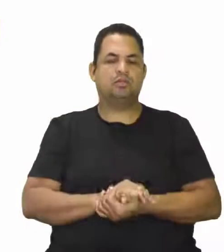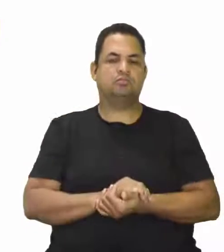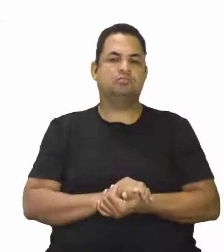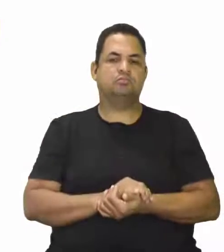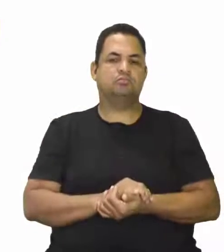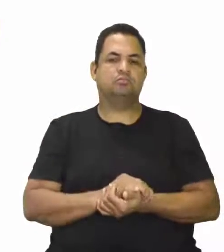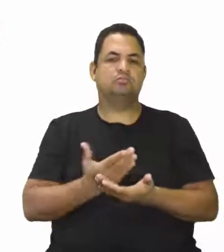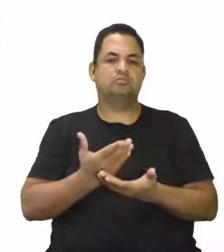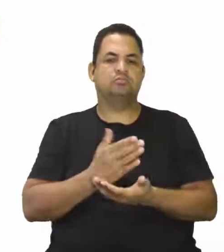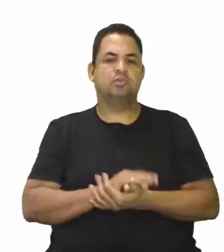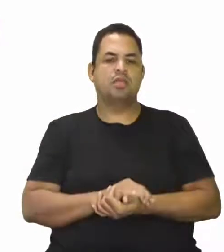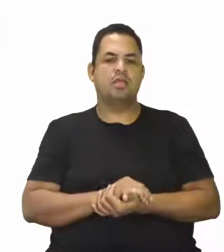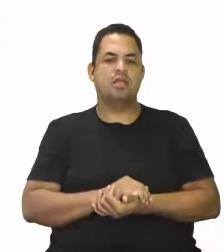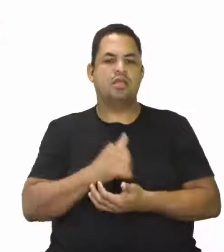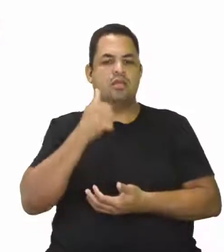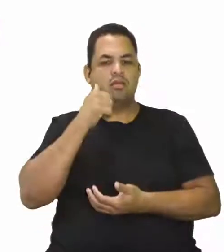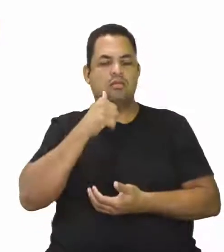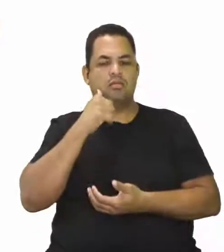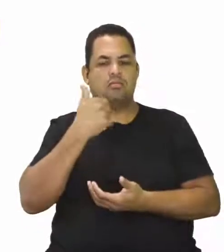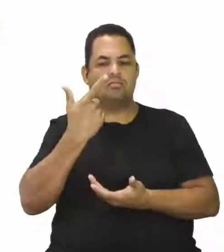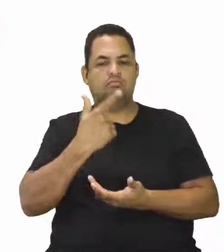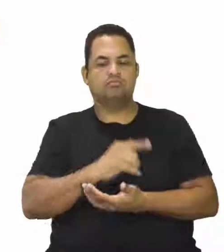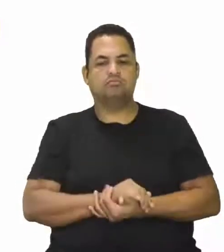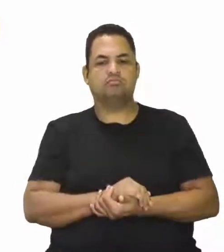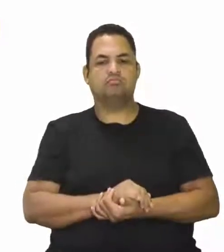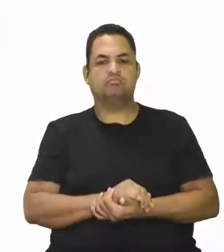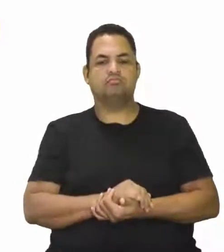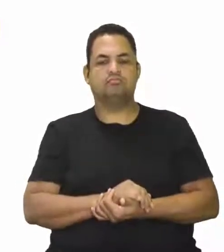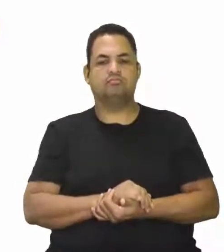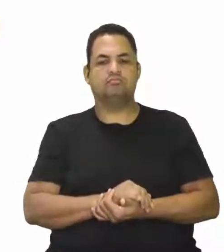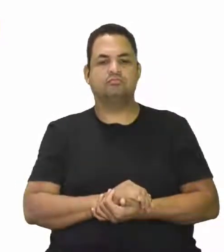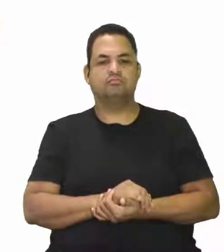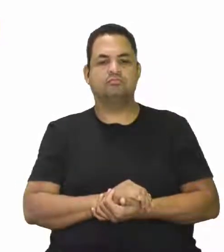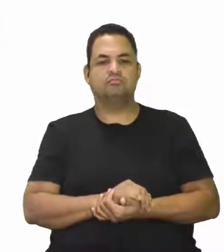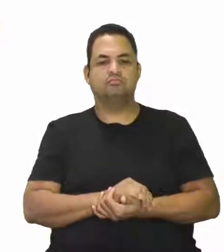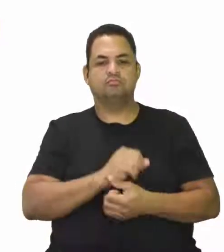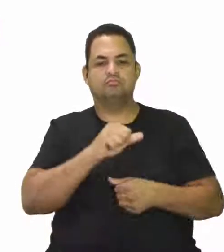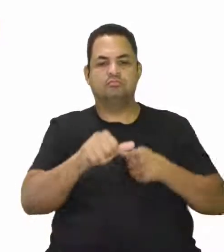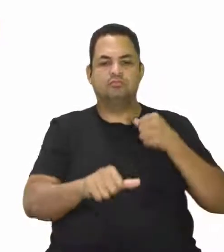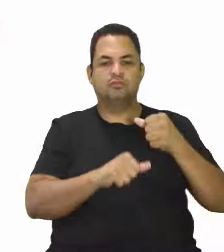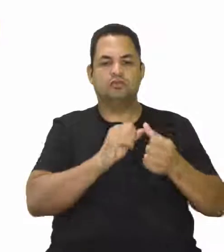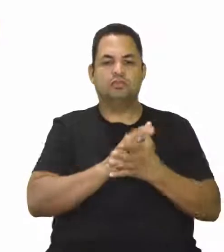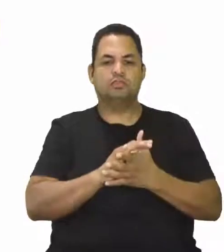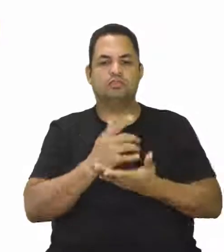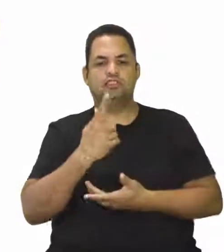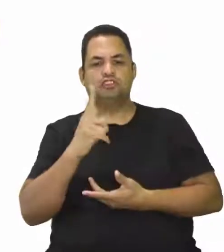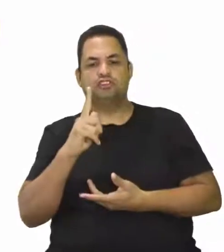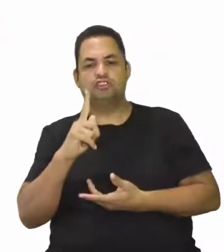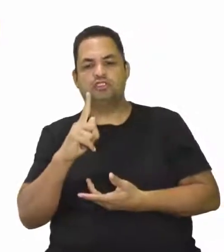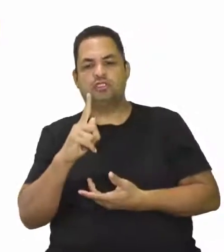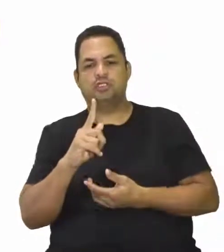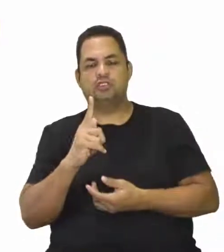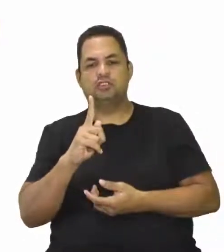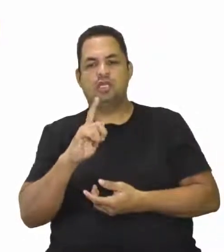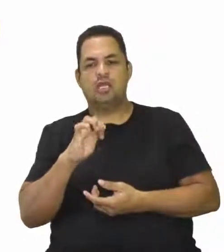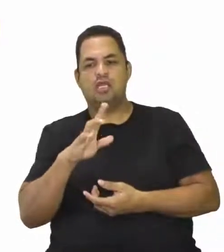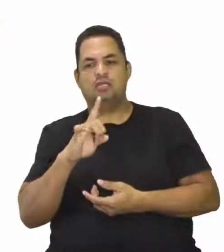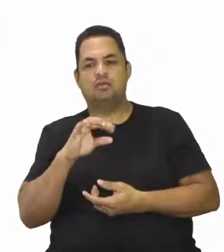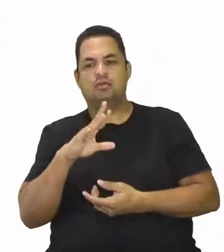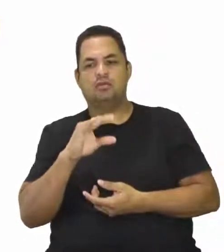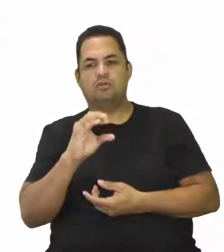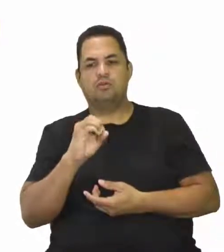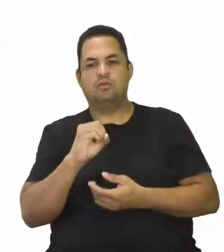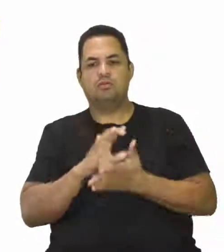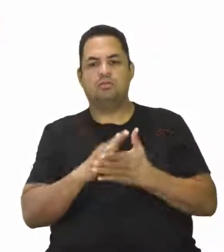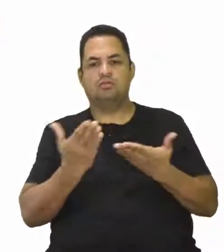ou vice-versa. Então, são os heterogenéricos. Isso. A mudança de gênero. Nós temos que nos atentar a isso